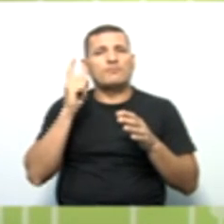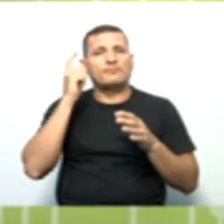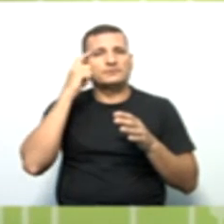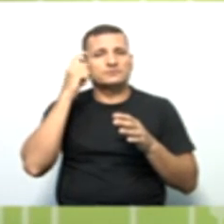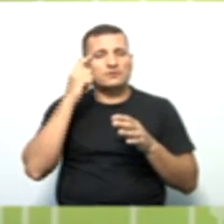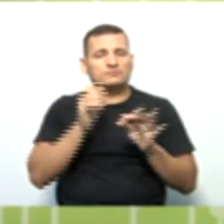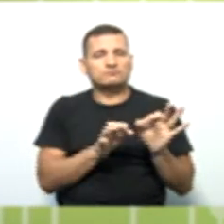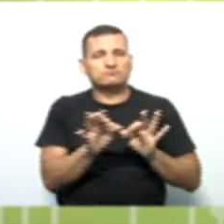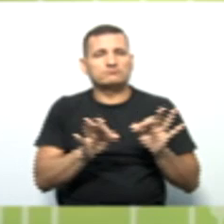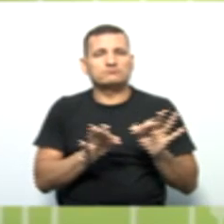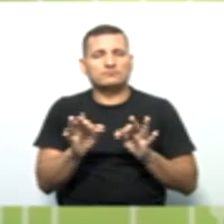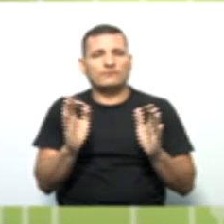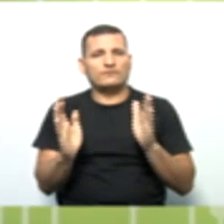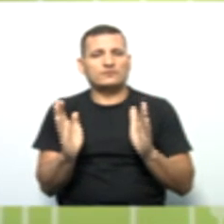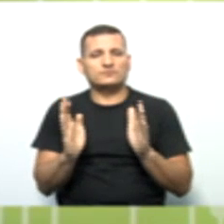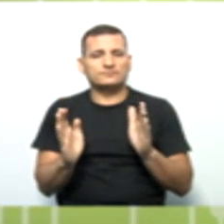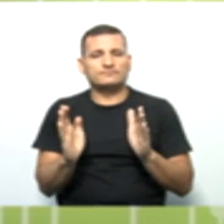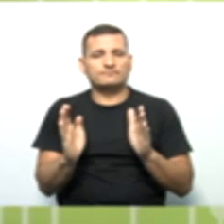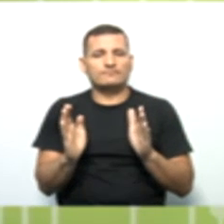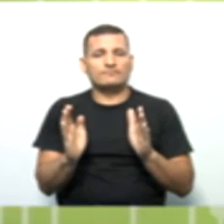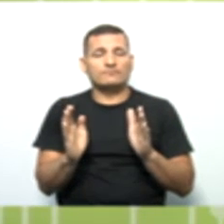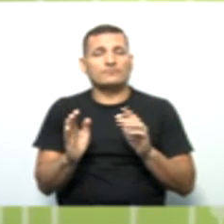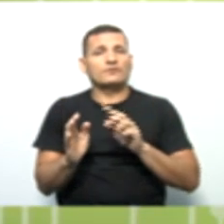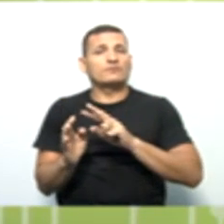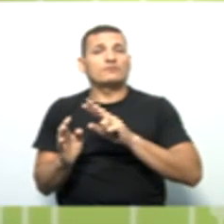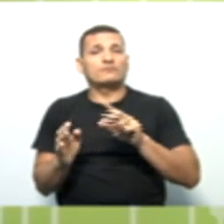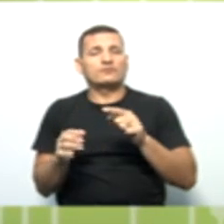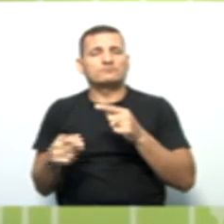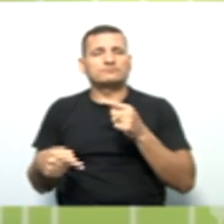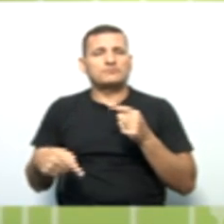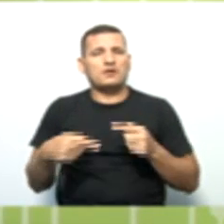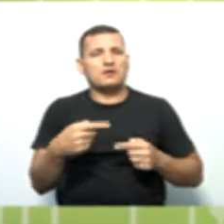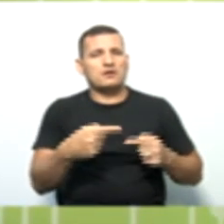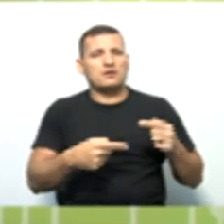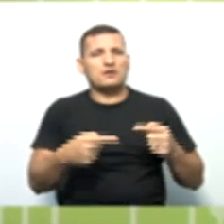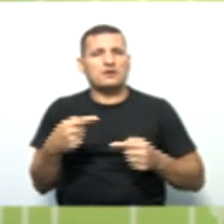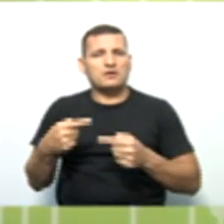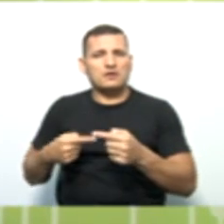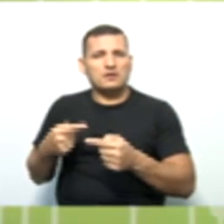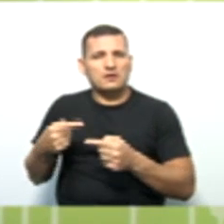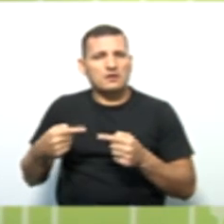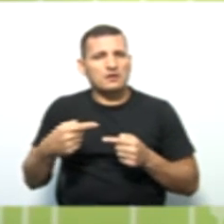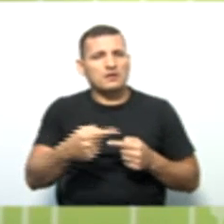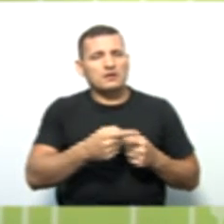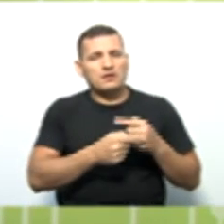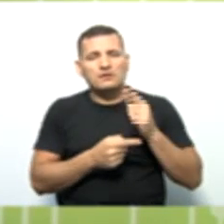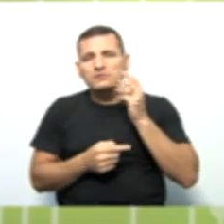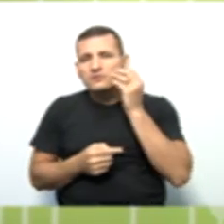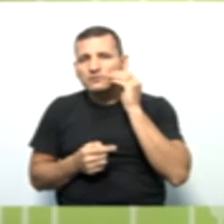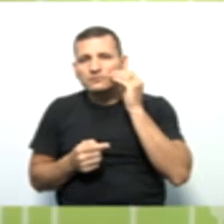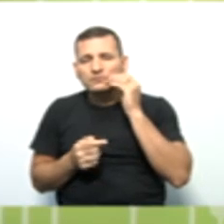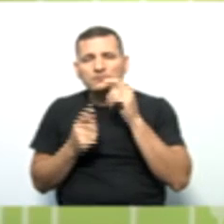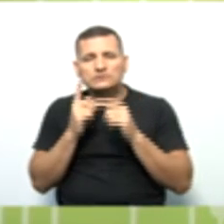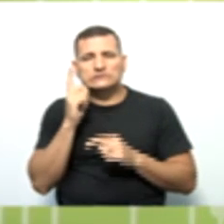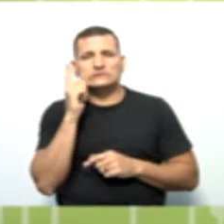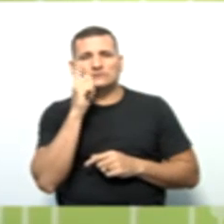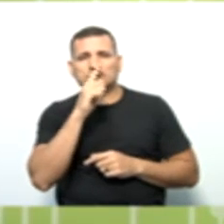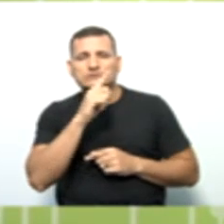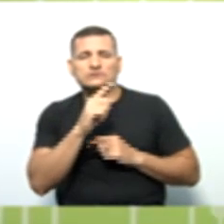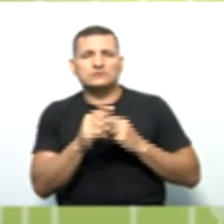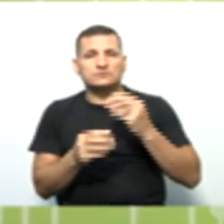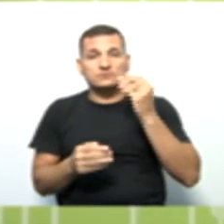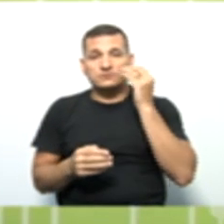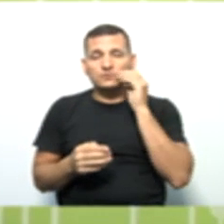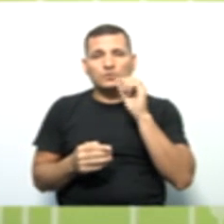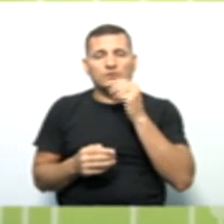para se construir naquela fase. E aí eles vão debater para ver as possíveis falhas, para ver o que pode ser melhorado, né,